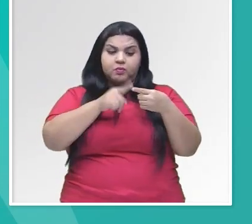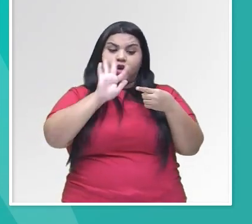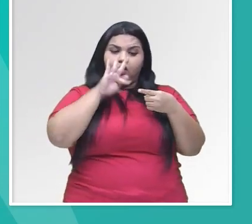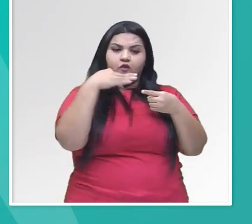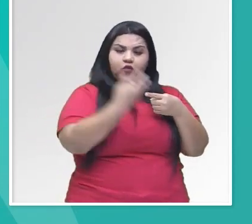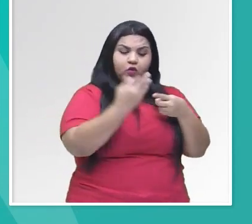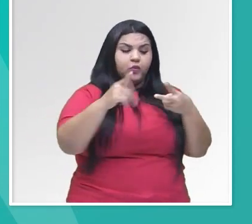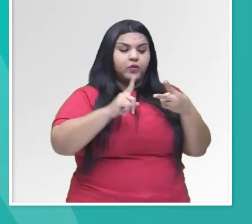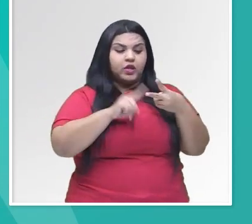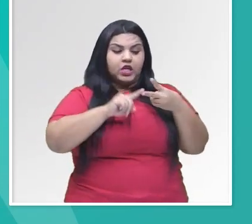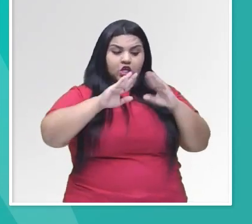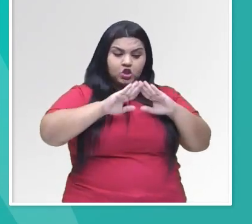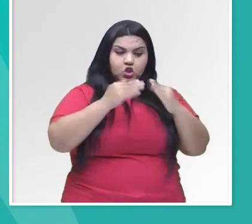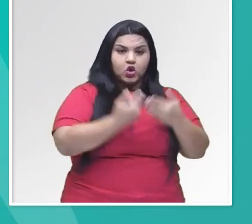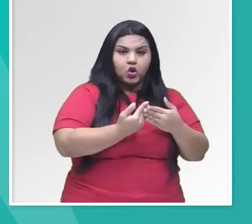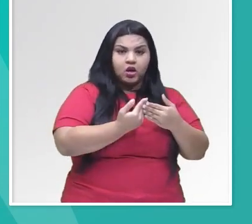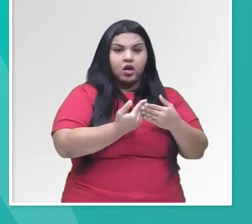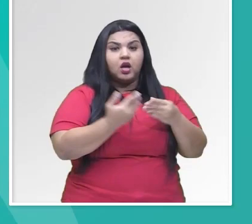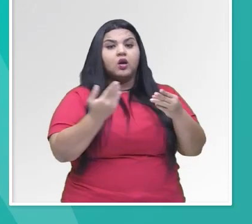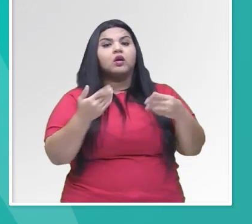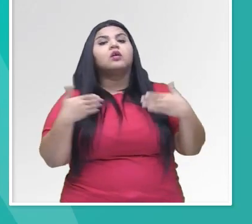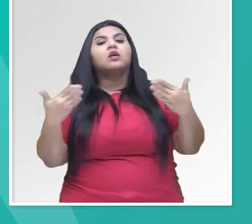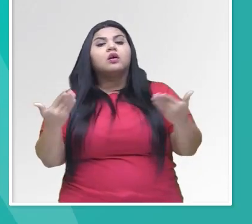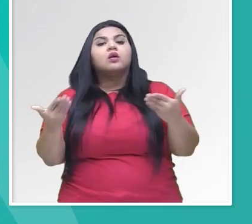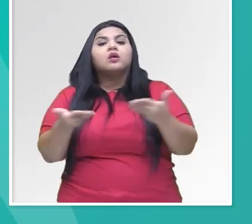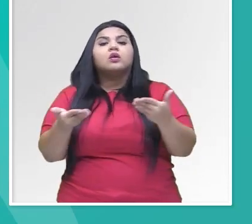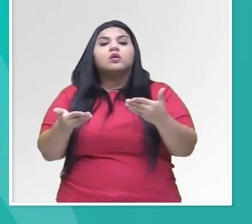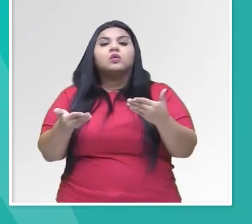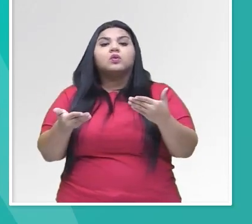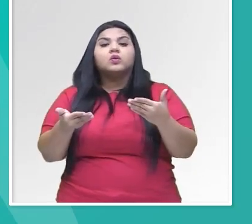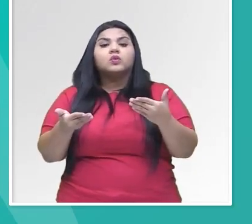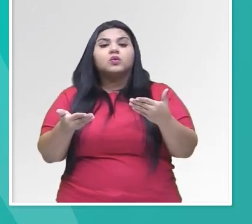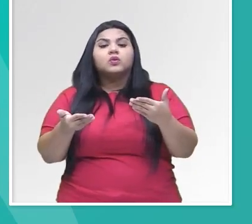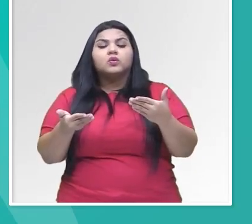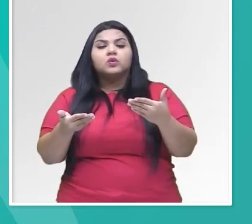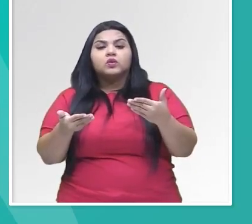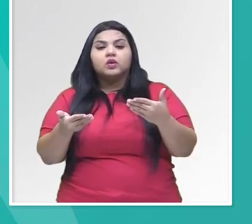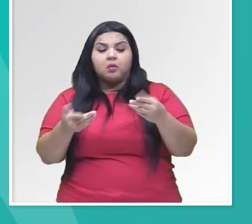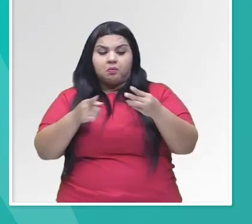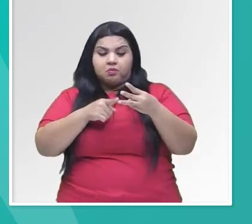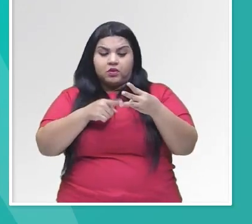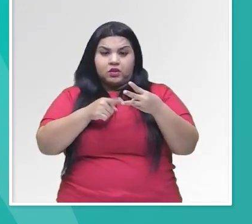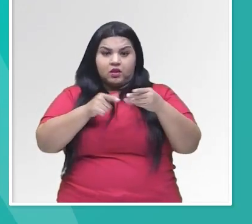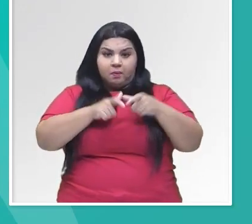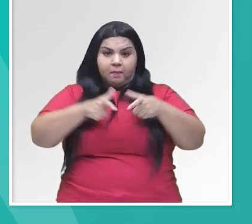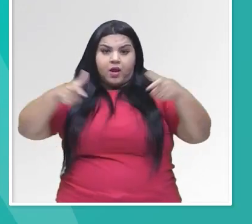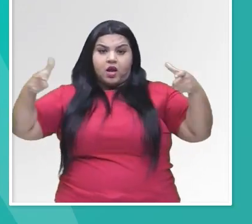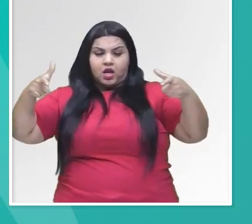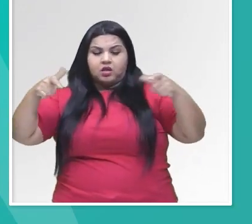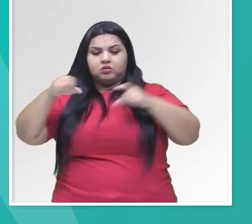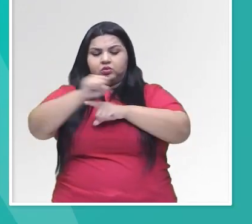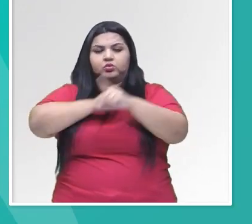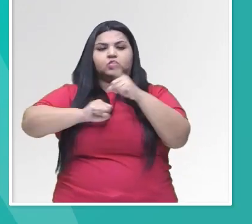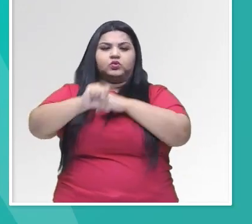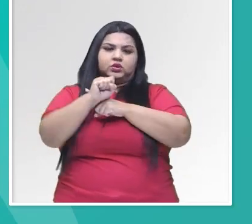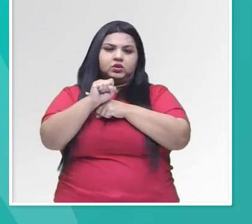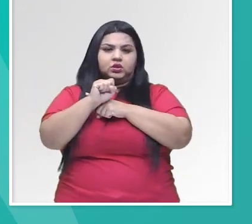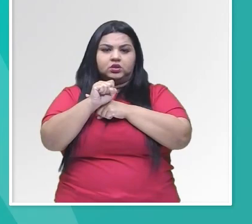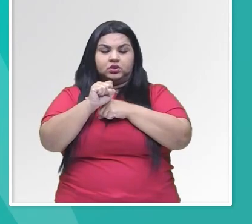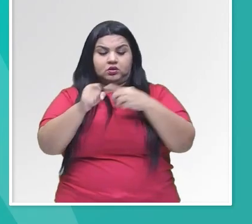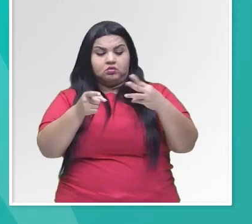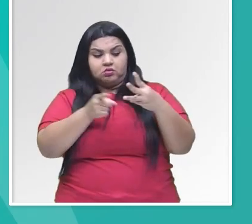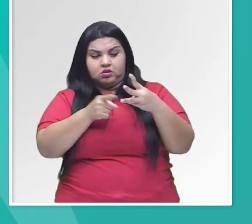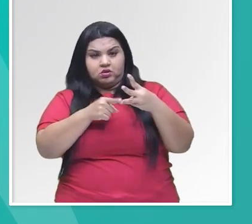família. Segundo grupo, a escola. Agora vamos para um grupo maior, a sociedade. Lá